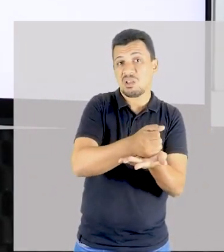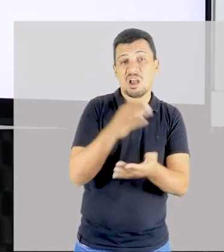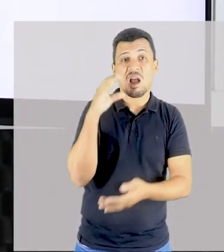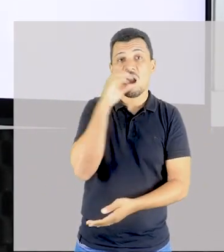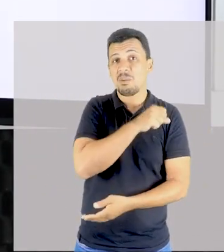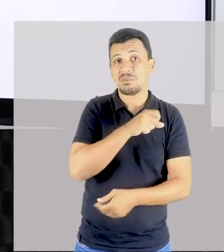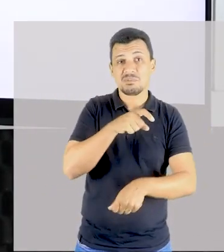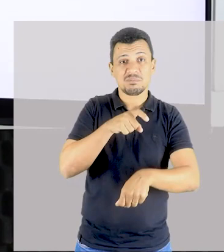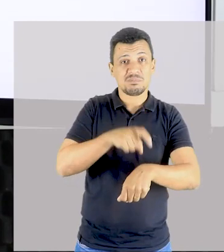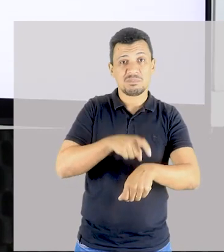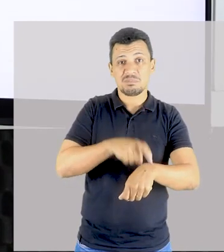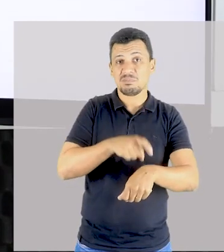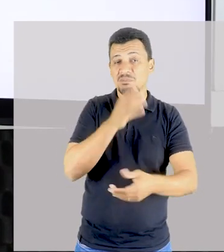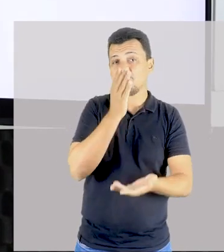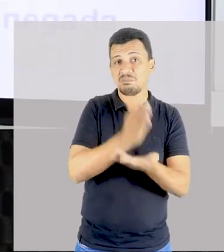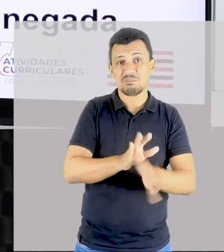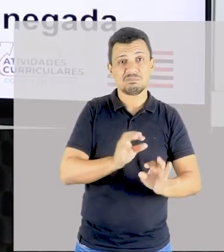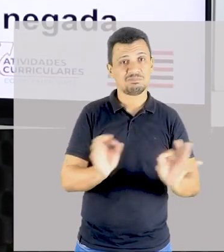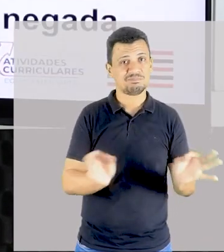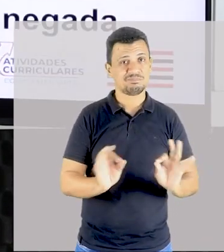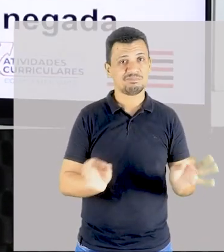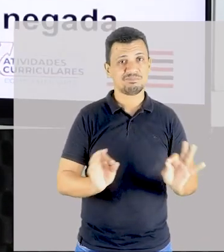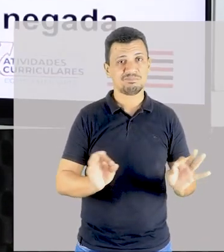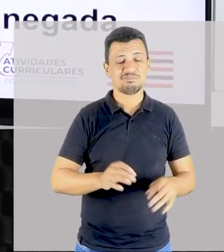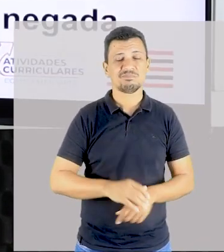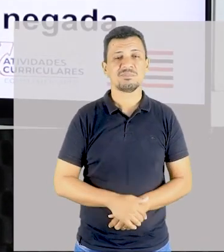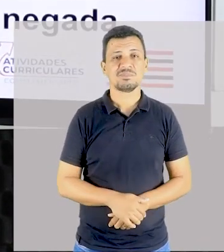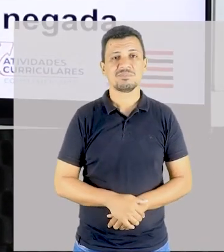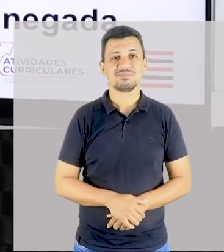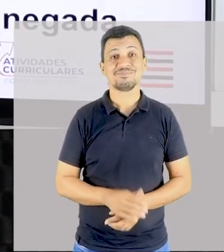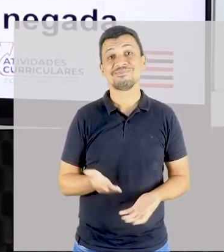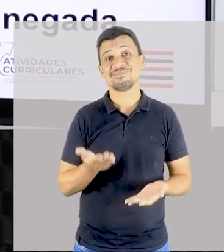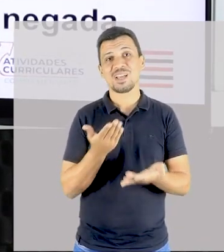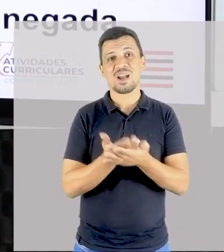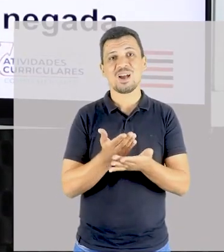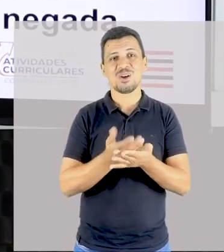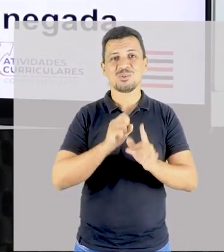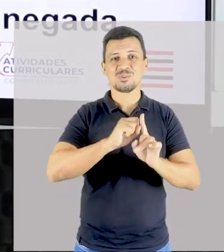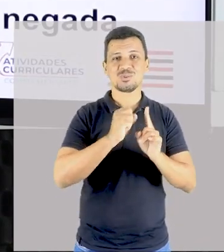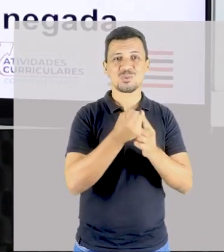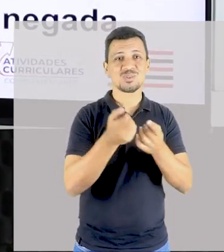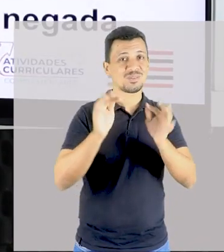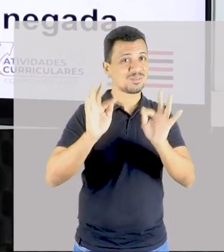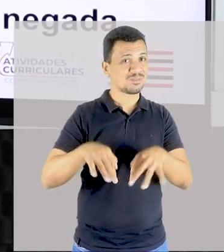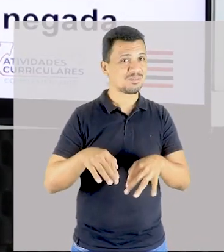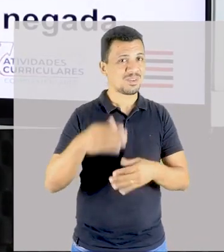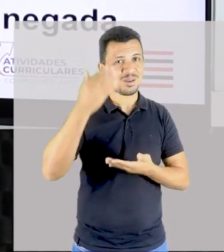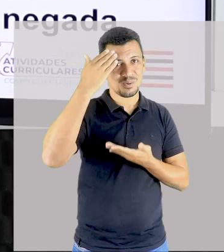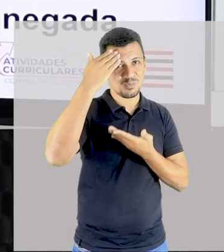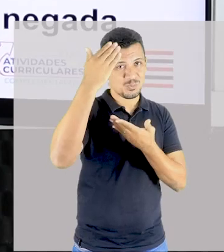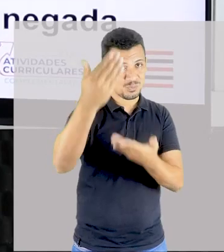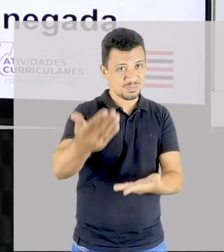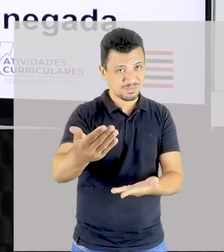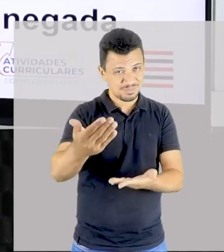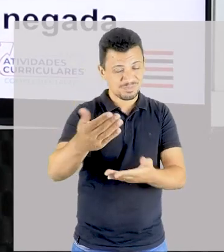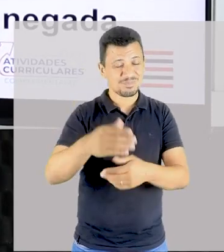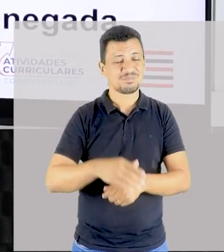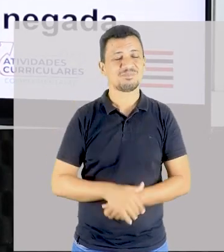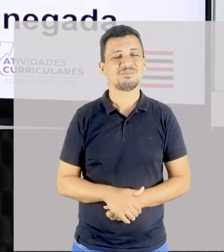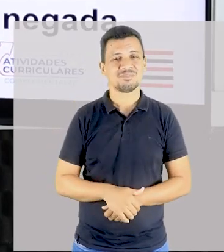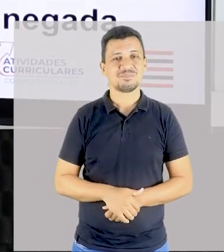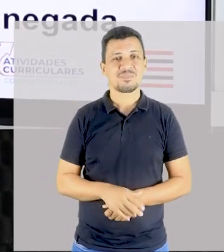o problema Ok então com isso a gente encerra Mais uma aula de Sociologia Muito obrigado pela atenção de todos